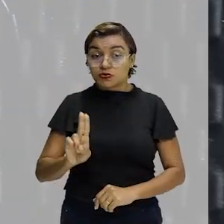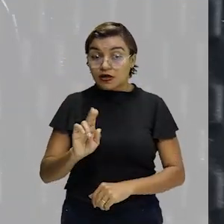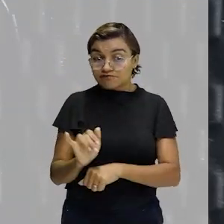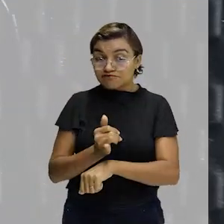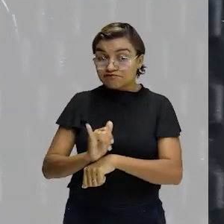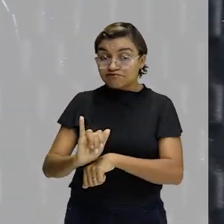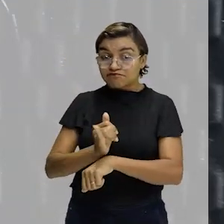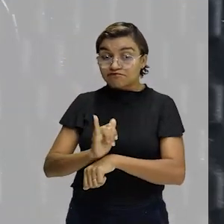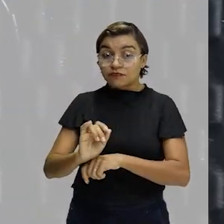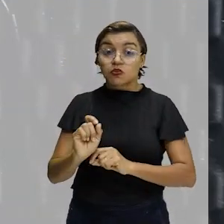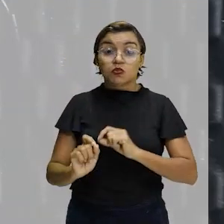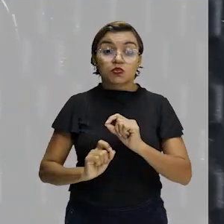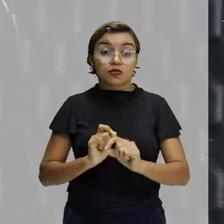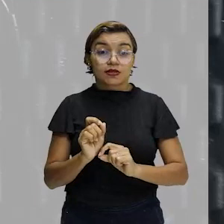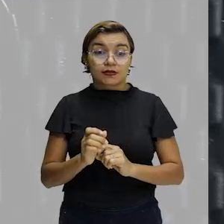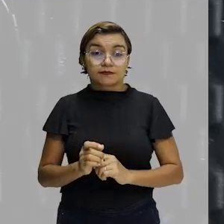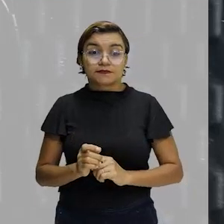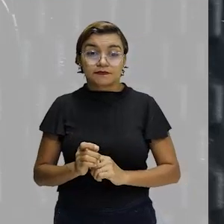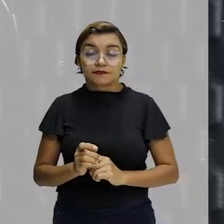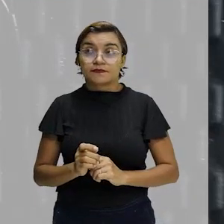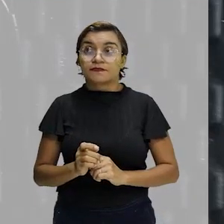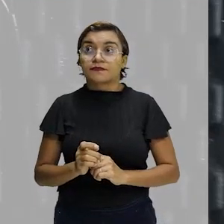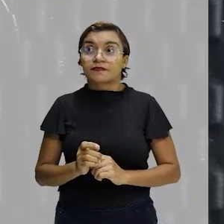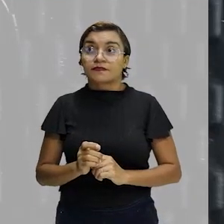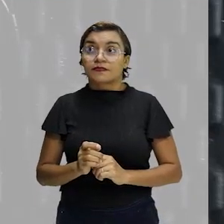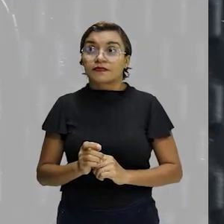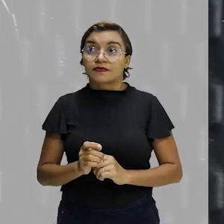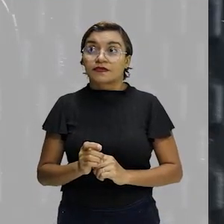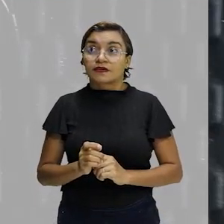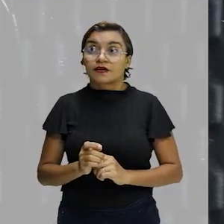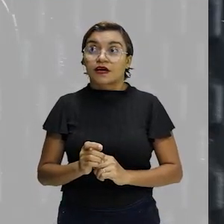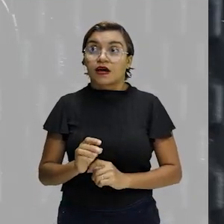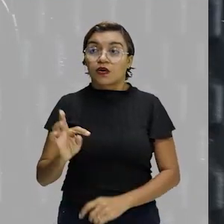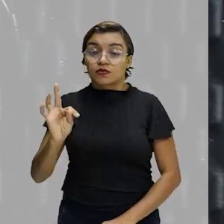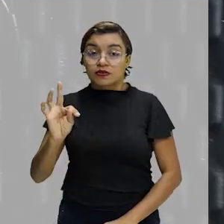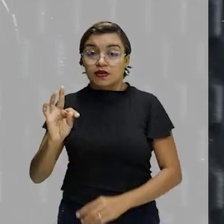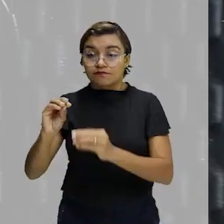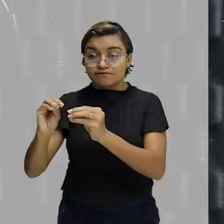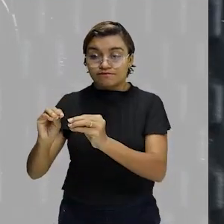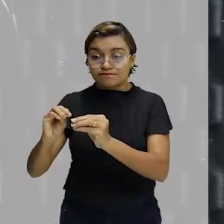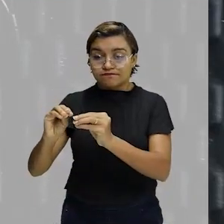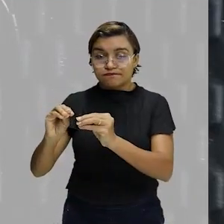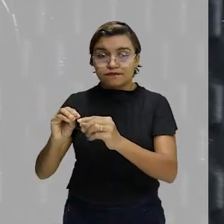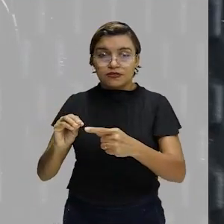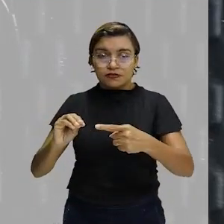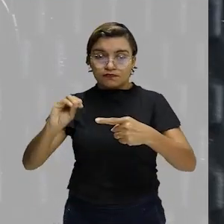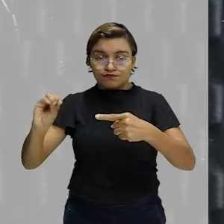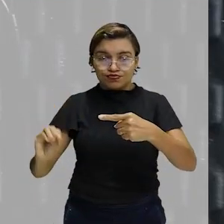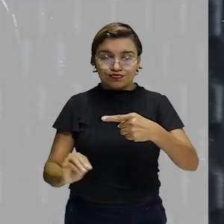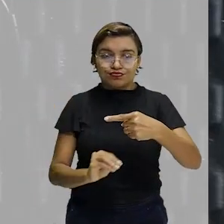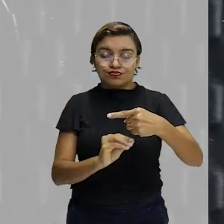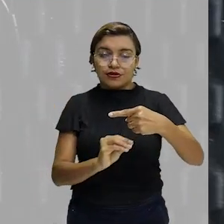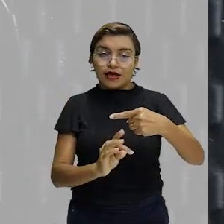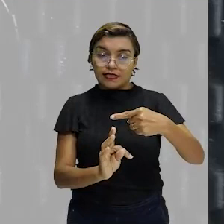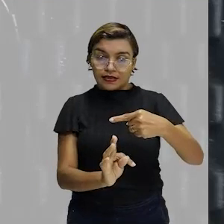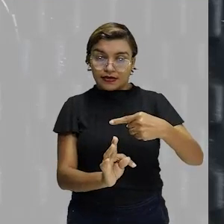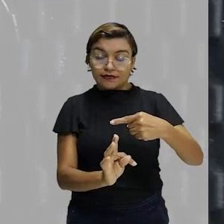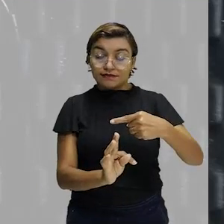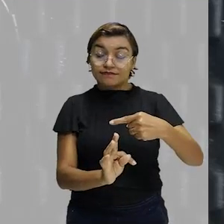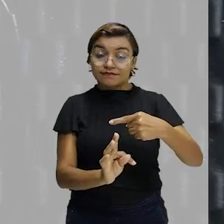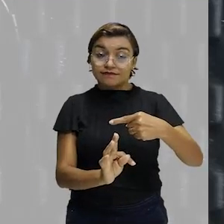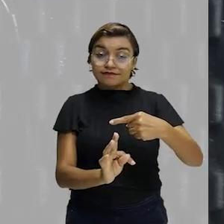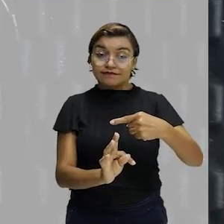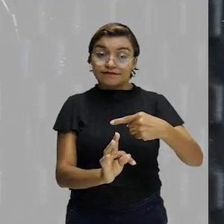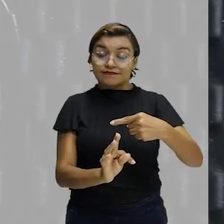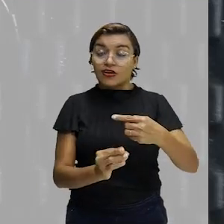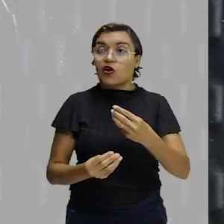posso passar esse t, que está multiplicando, lá para o outro membro com a operação inversa, no caso, a divisão,